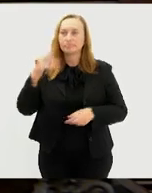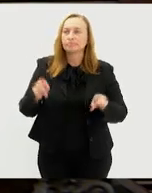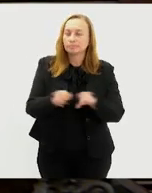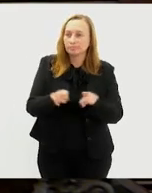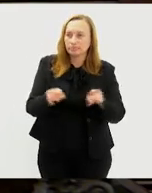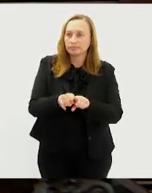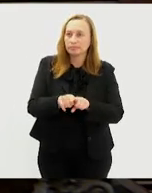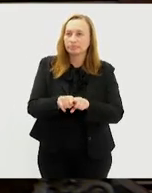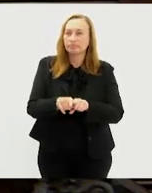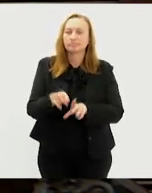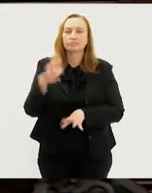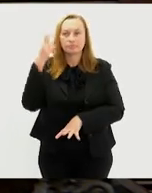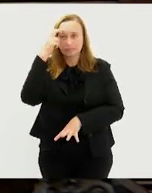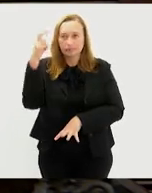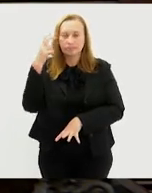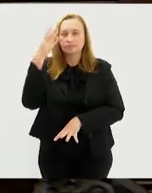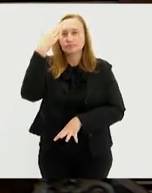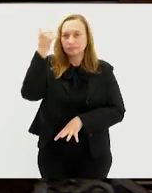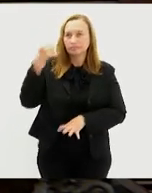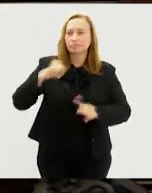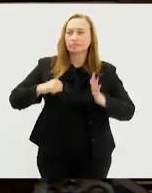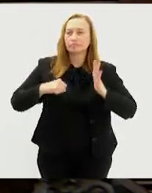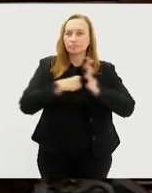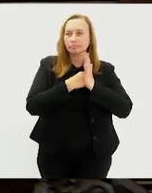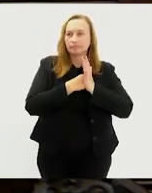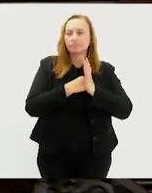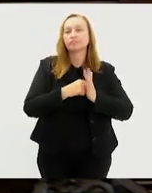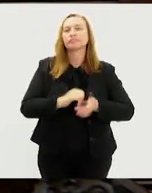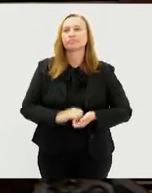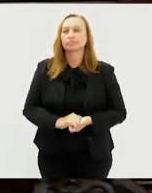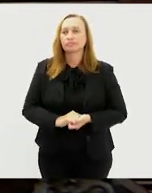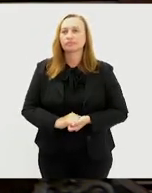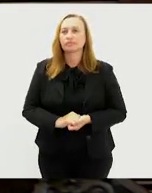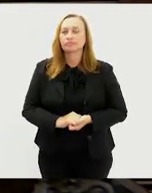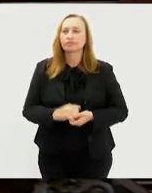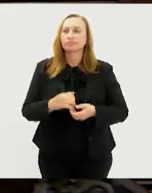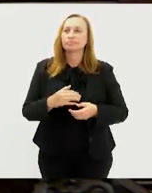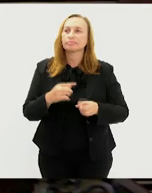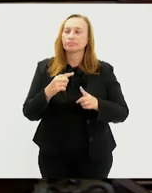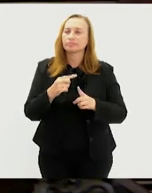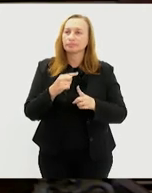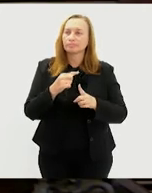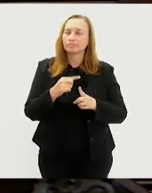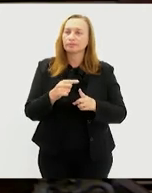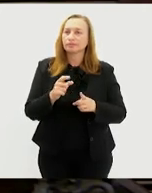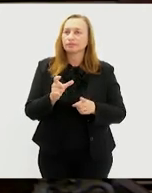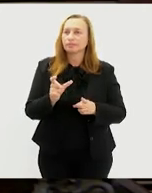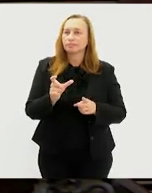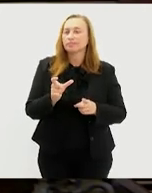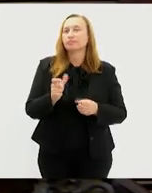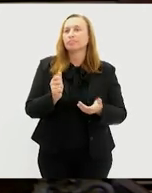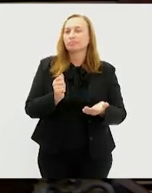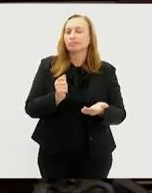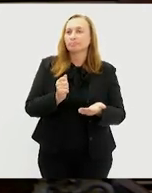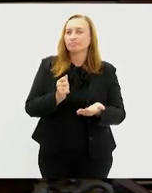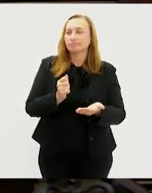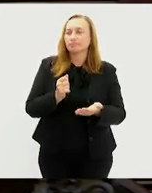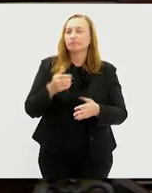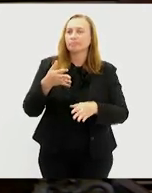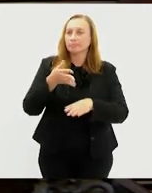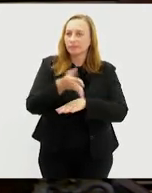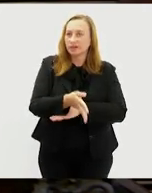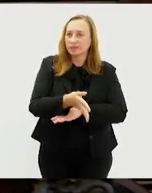Cultura a gente sabe o impacto que uma gratuidade que uma meia entrada tem no plano da cultura para que a gente possa chegar a